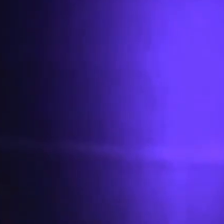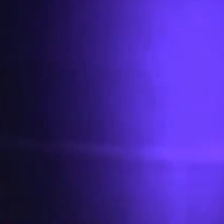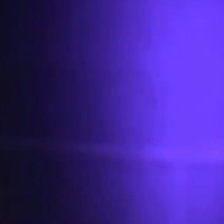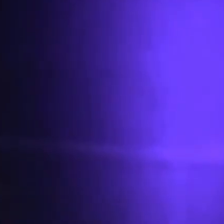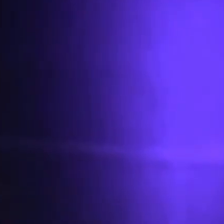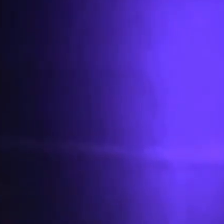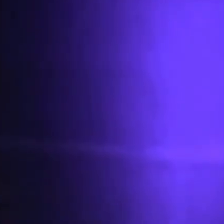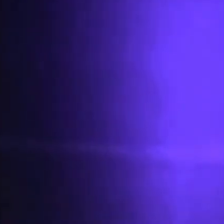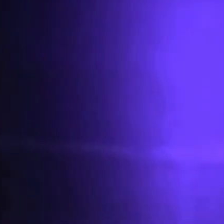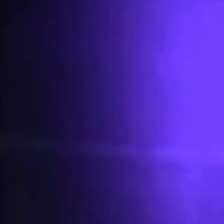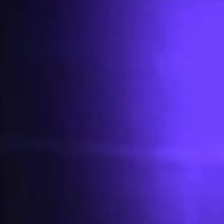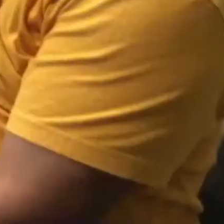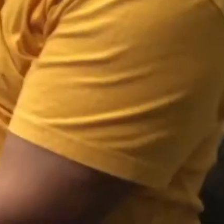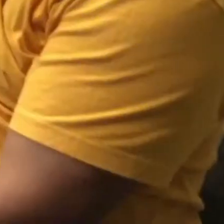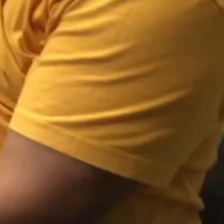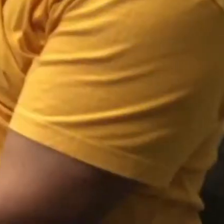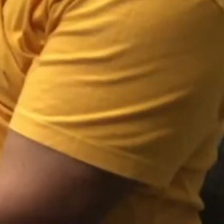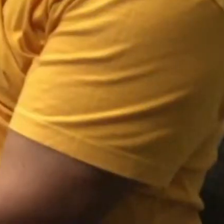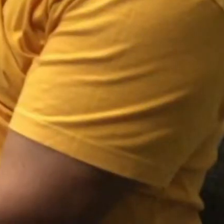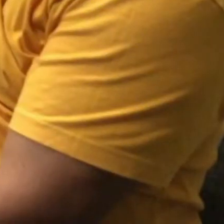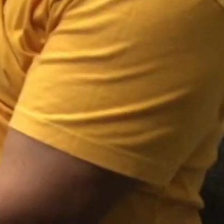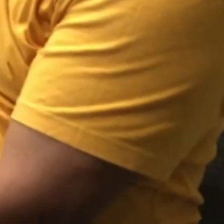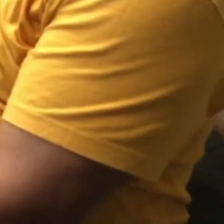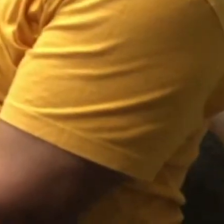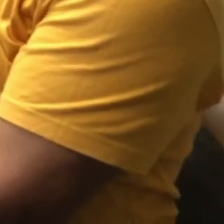Jesus é o rei. Jesus é o rei, tá?